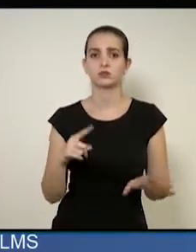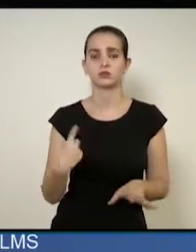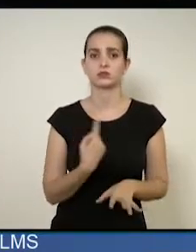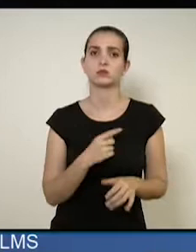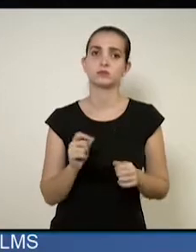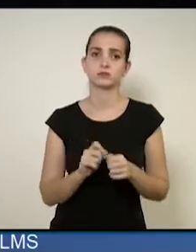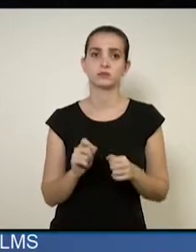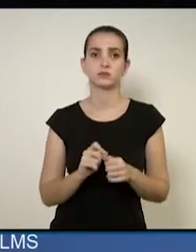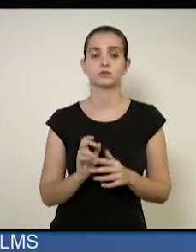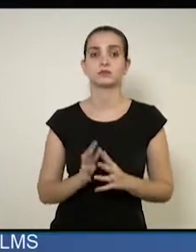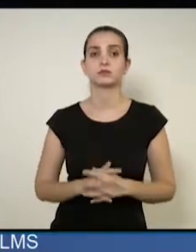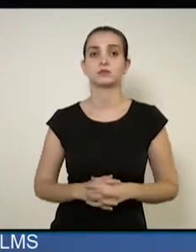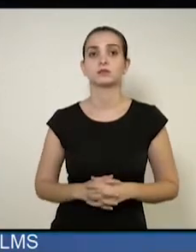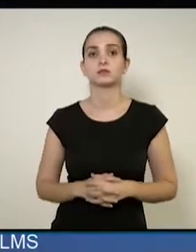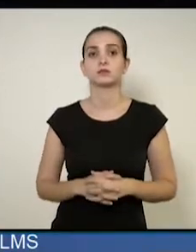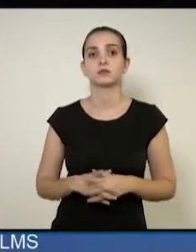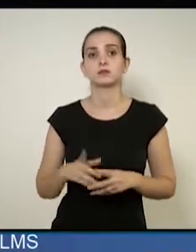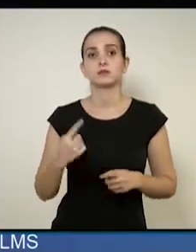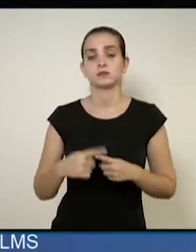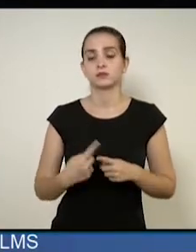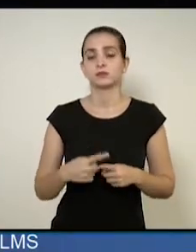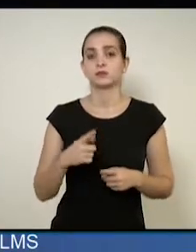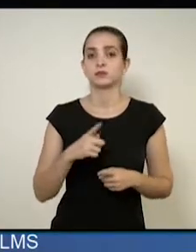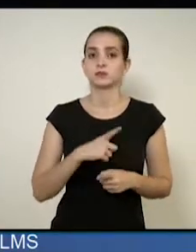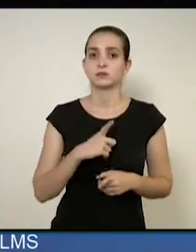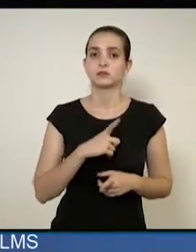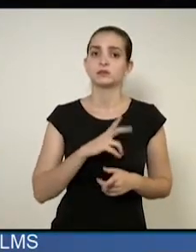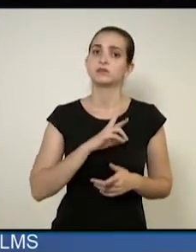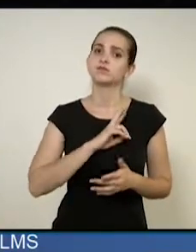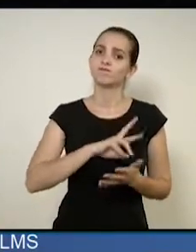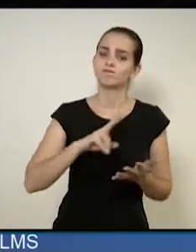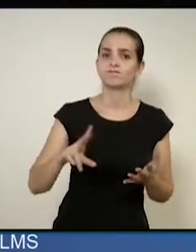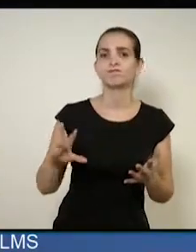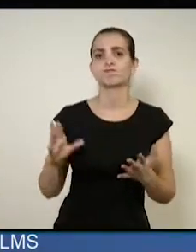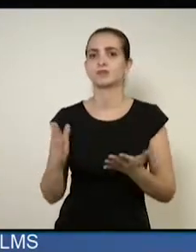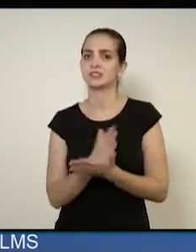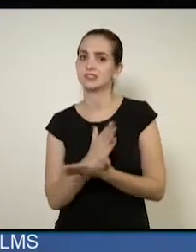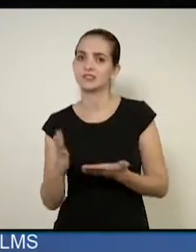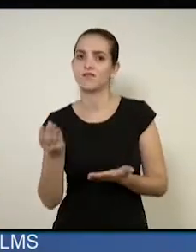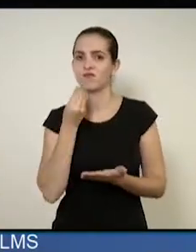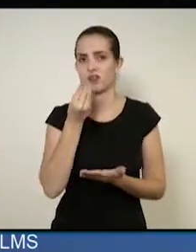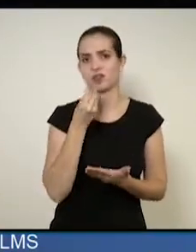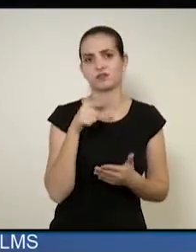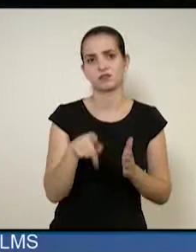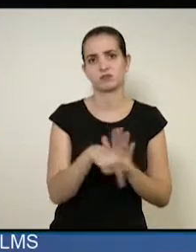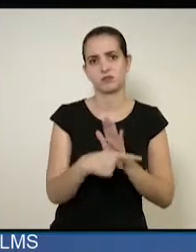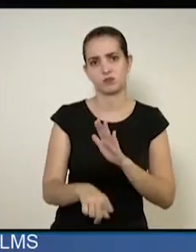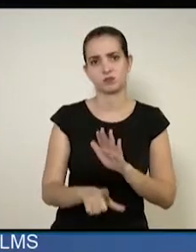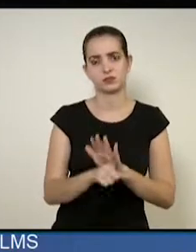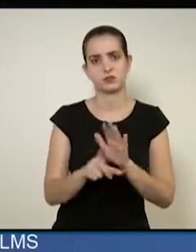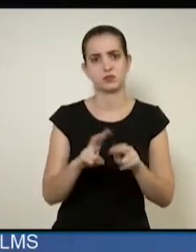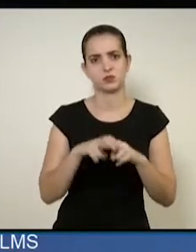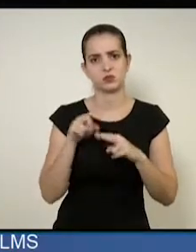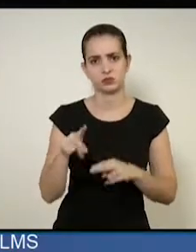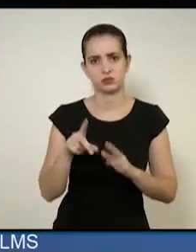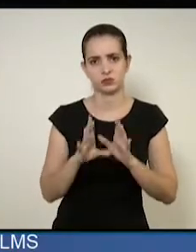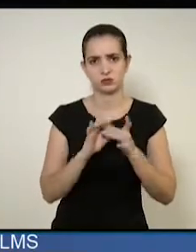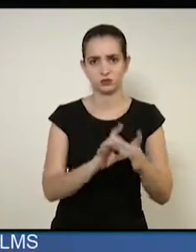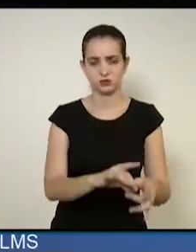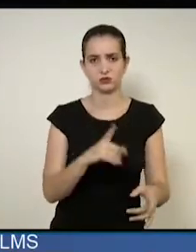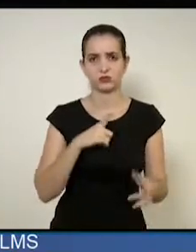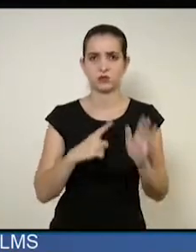por causa das brechas que encontra na lei. Então, Nesse sentido, nós apresentamos, aqui